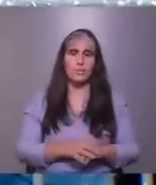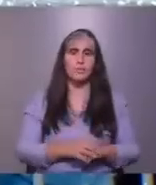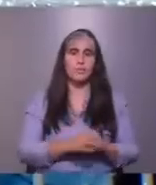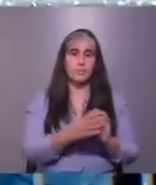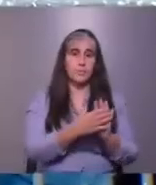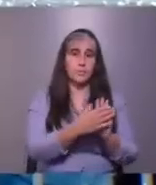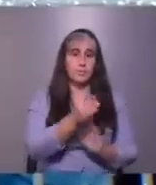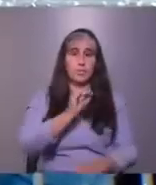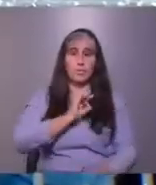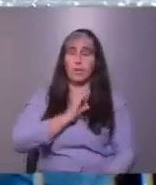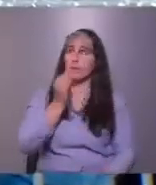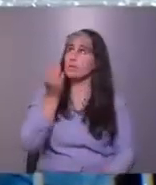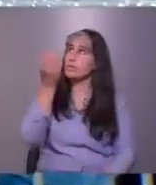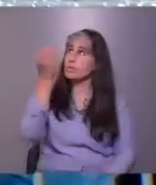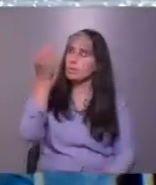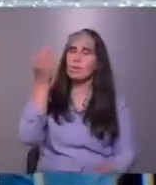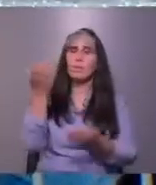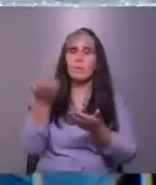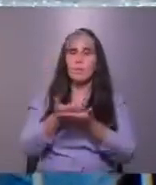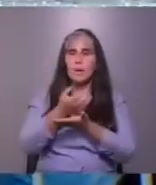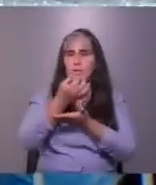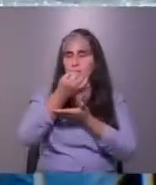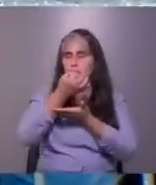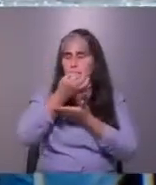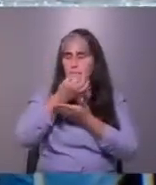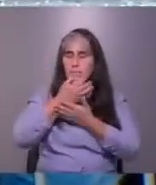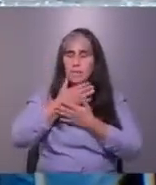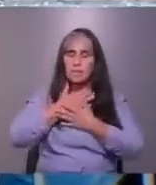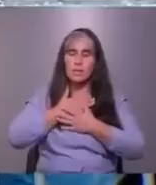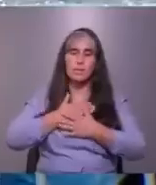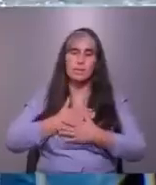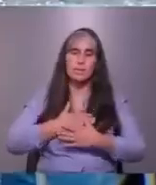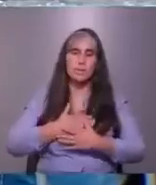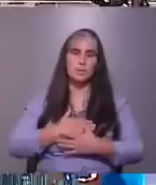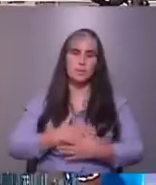Saciai, Senhor, a nossa fome.